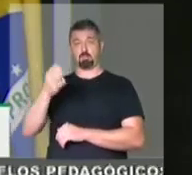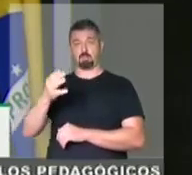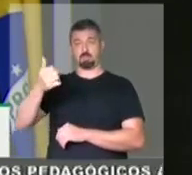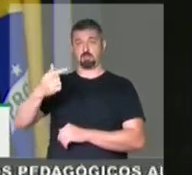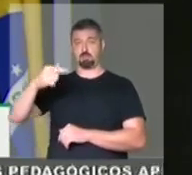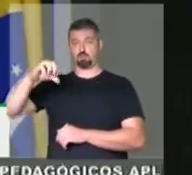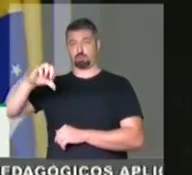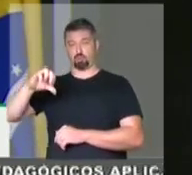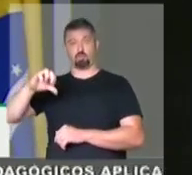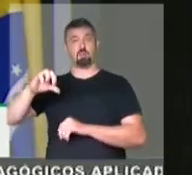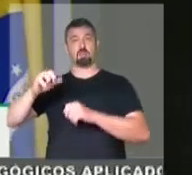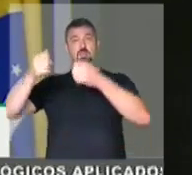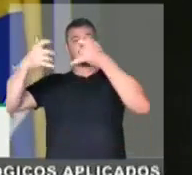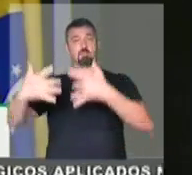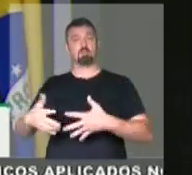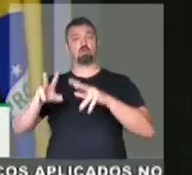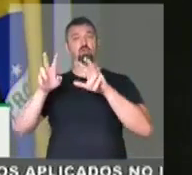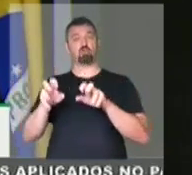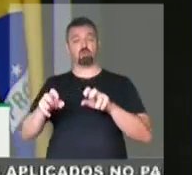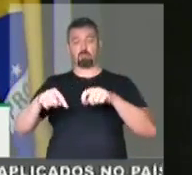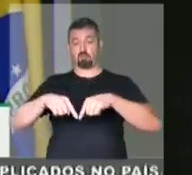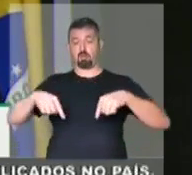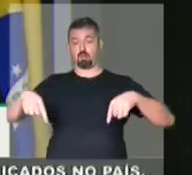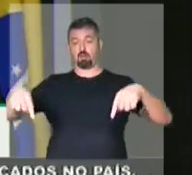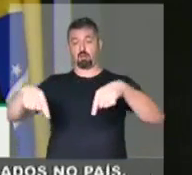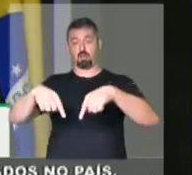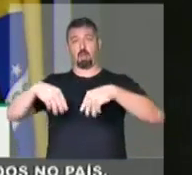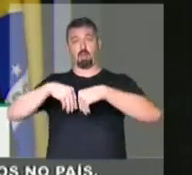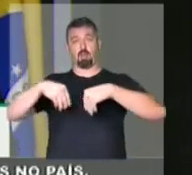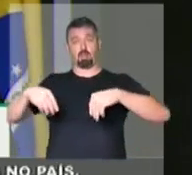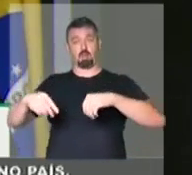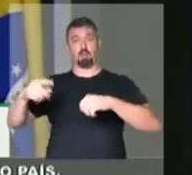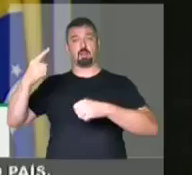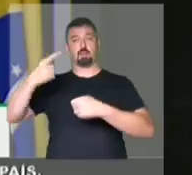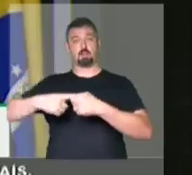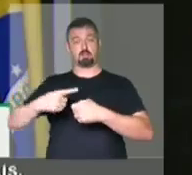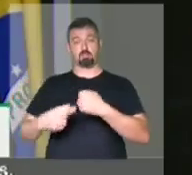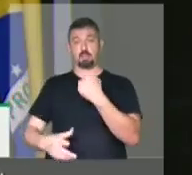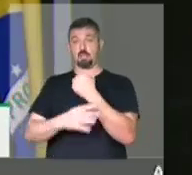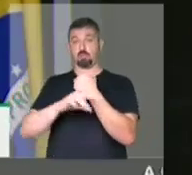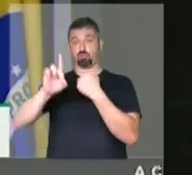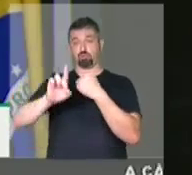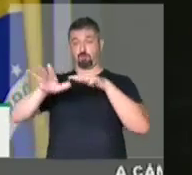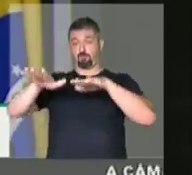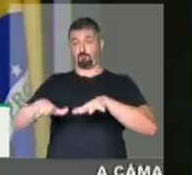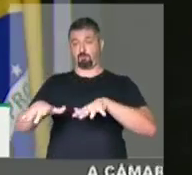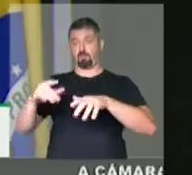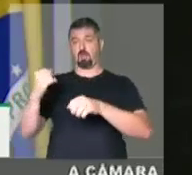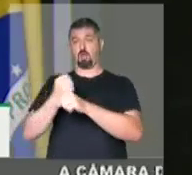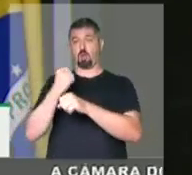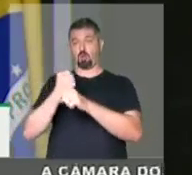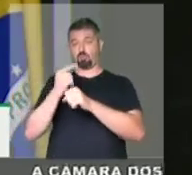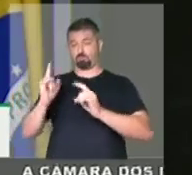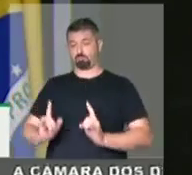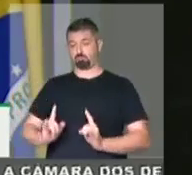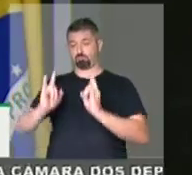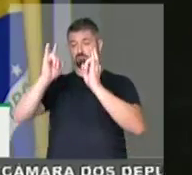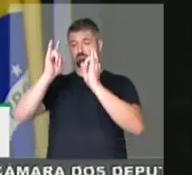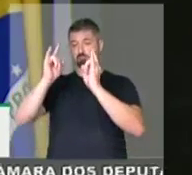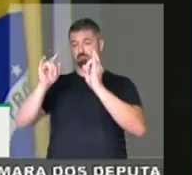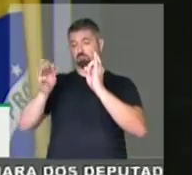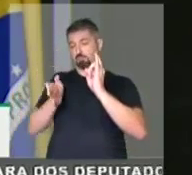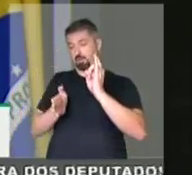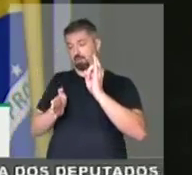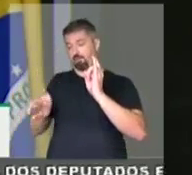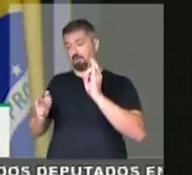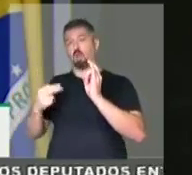79, que dispõe sobre o parcelamento do solo urbano para assegurar o direito de permanência de edificações